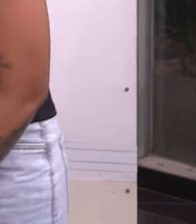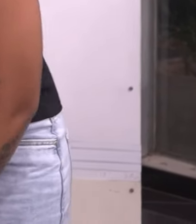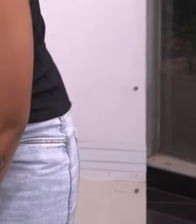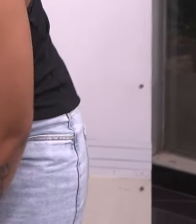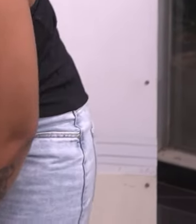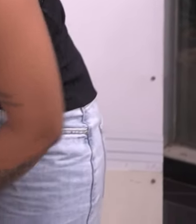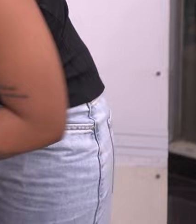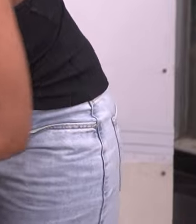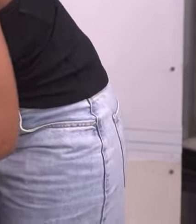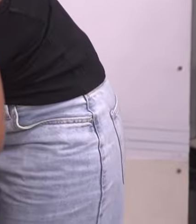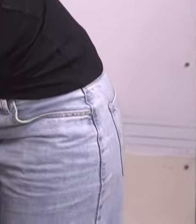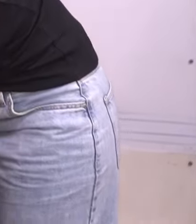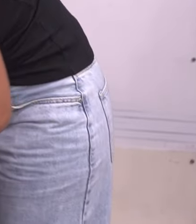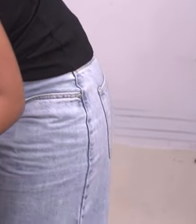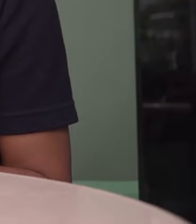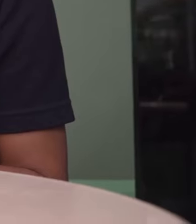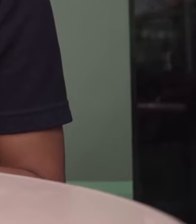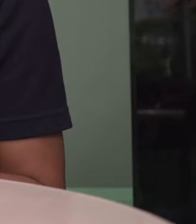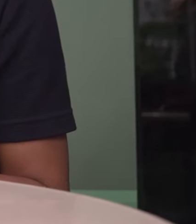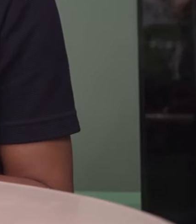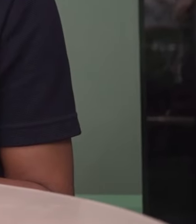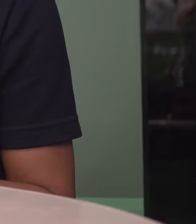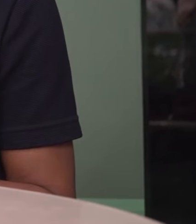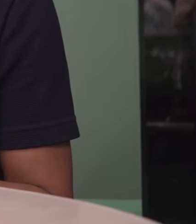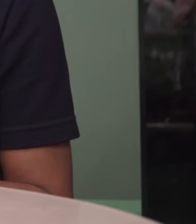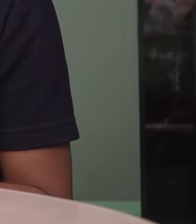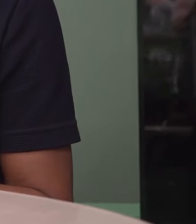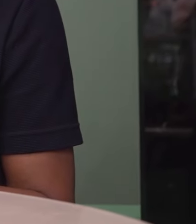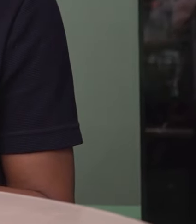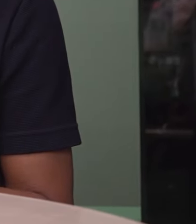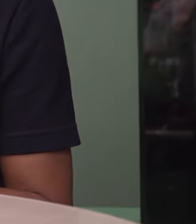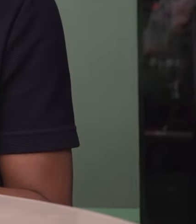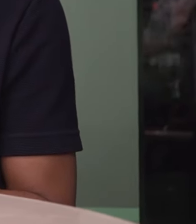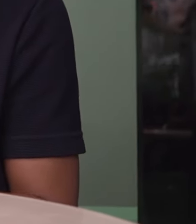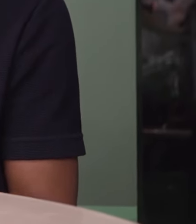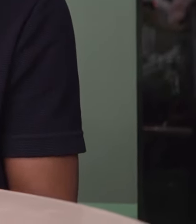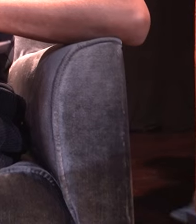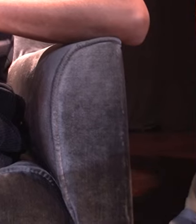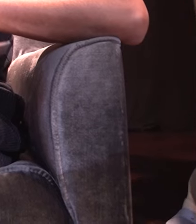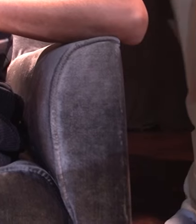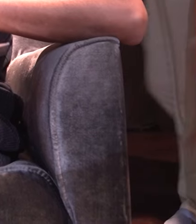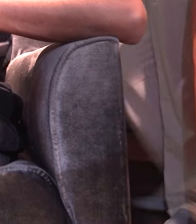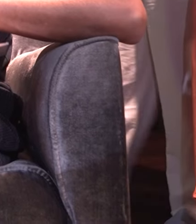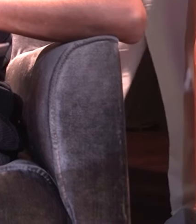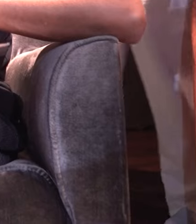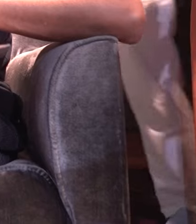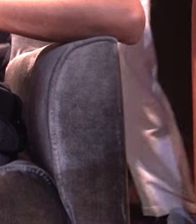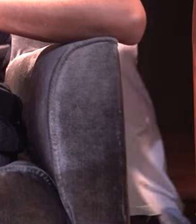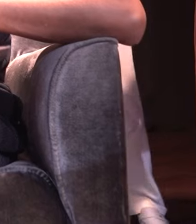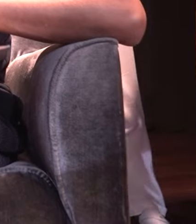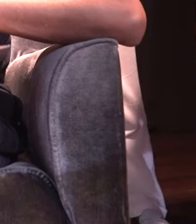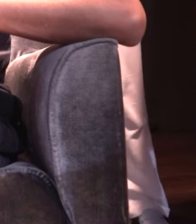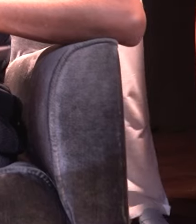Sentado em uma mesa, o autor distribui autógrafos, cumprimenta, tira fotos e conversa com os espectadores.